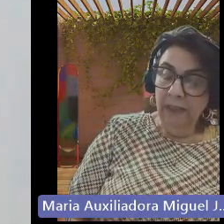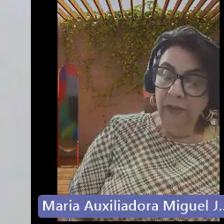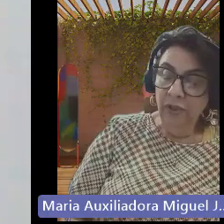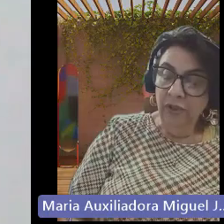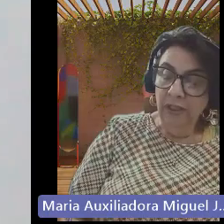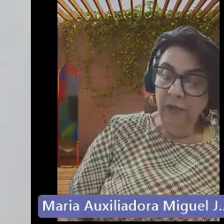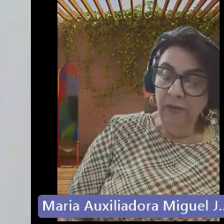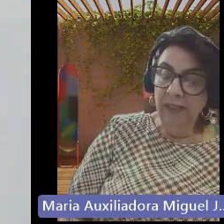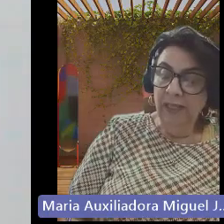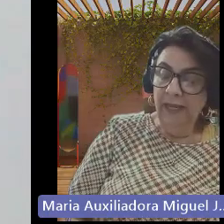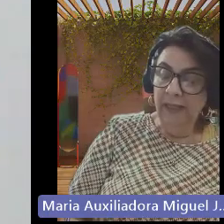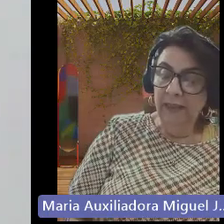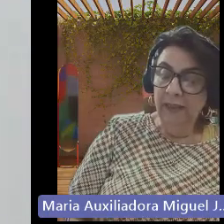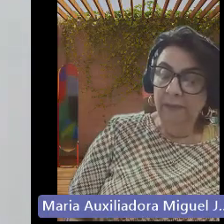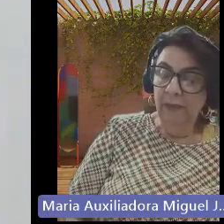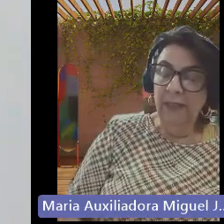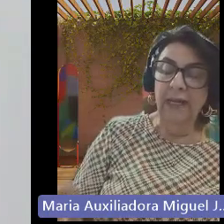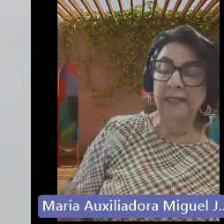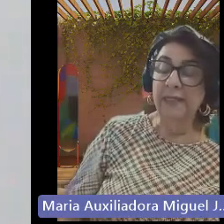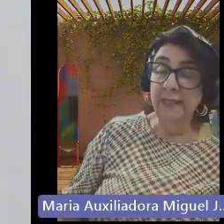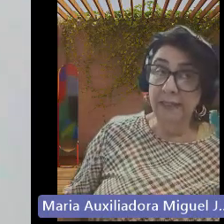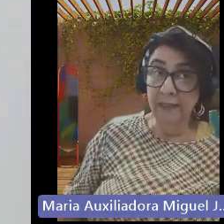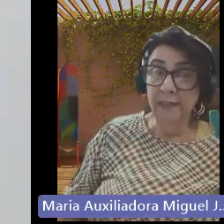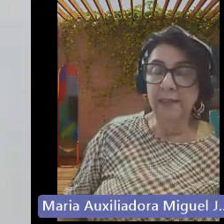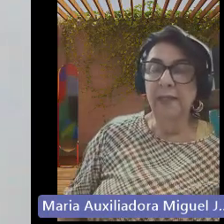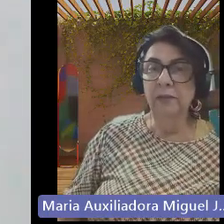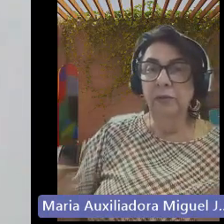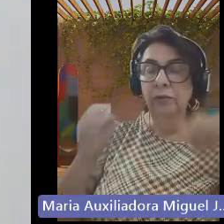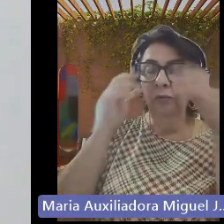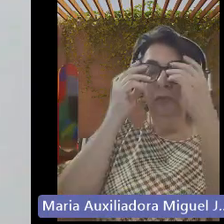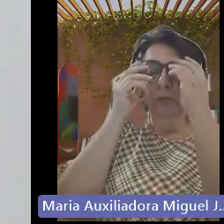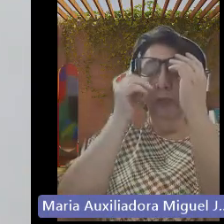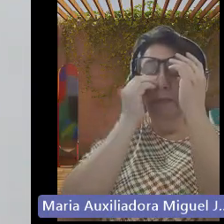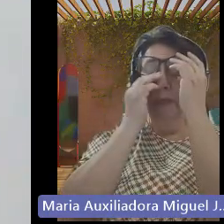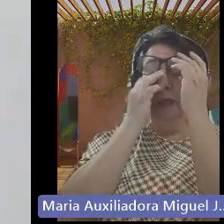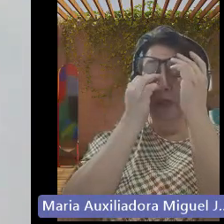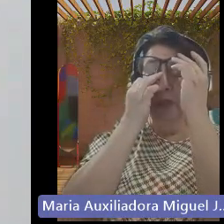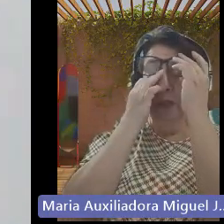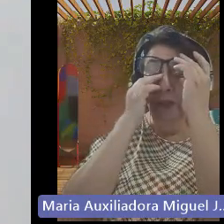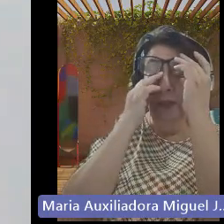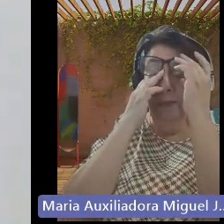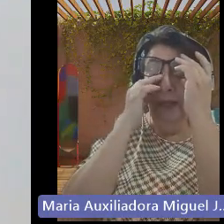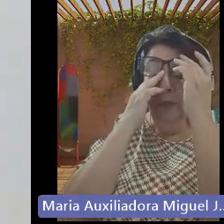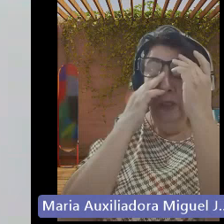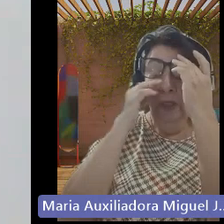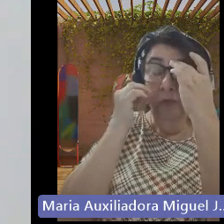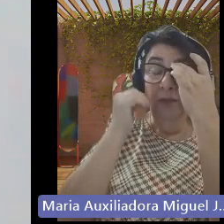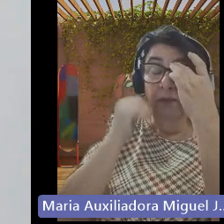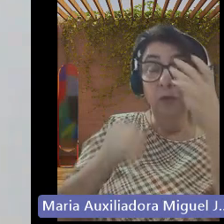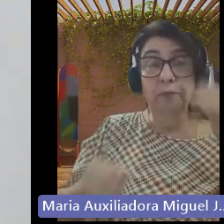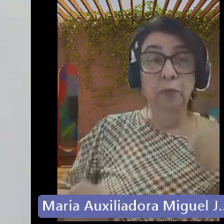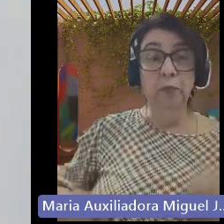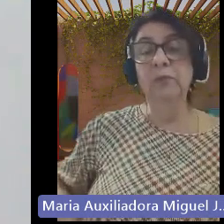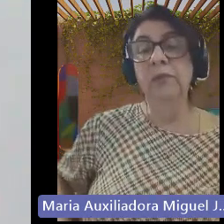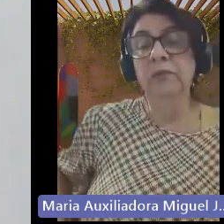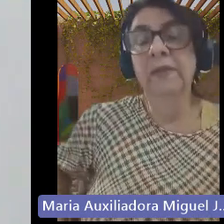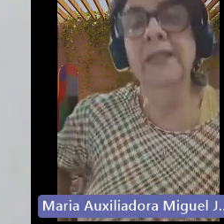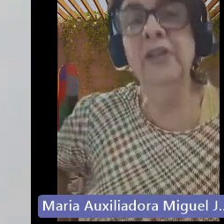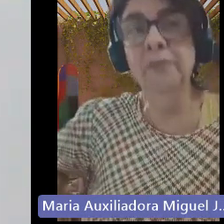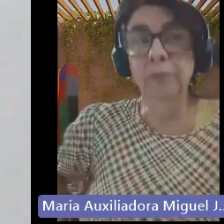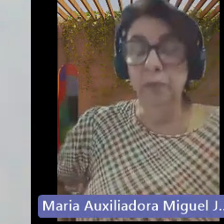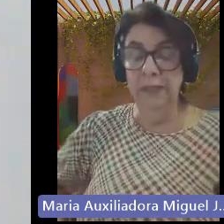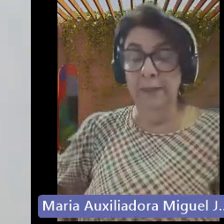então aí a gente tem que considerar, Emanuele, as instâncias dentro do ambiente de trabalho do serviço público,